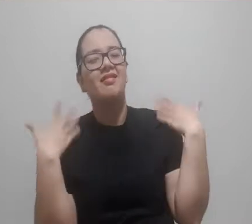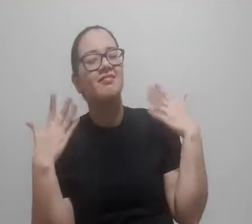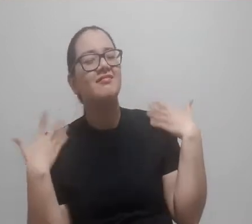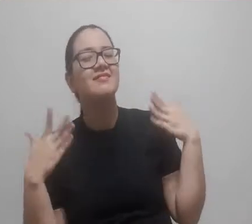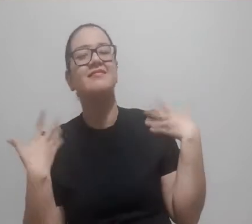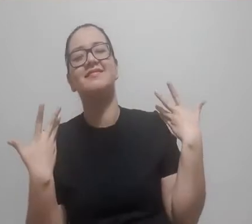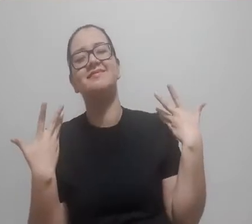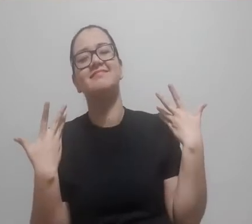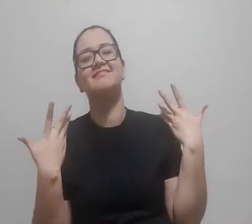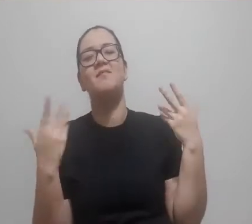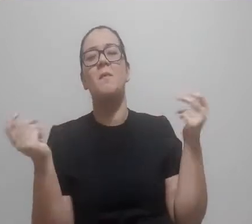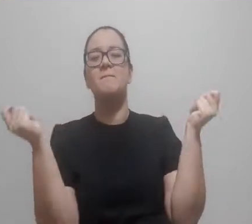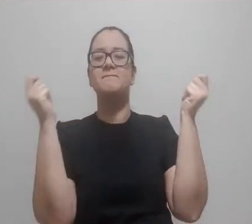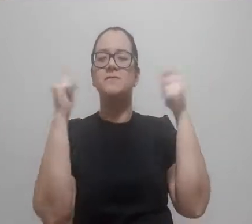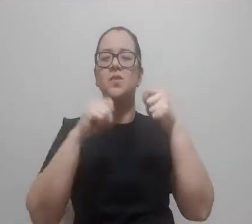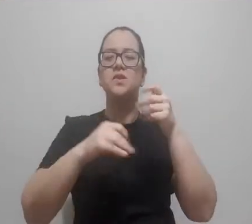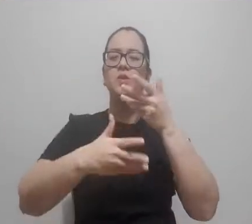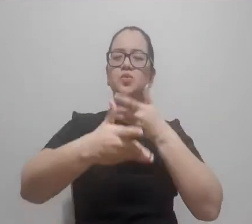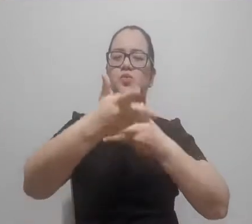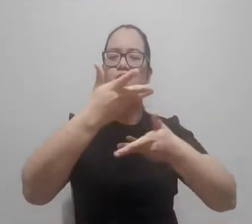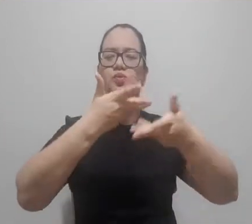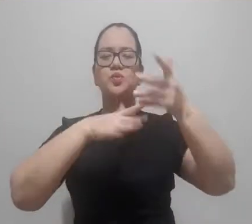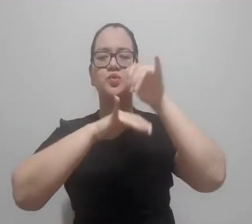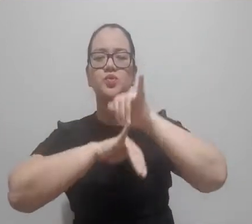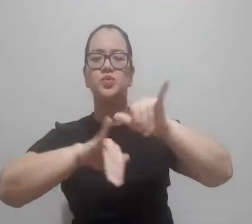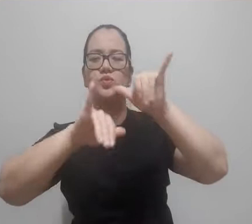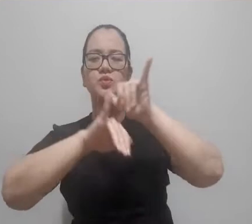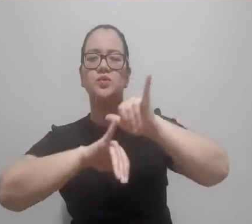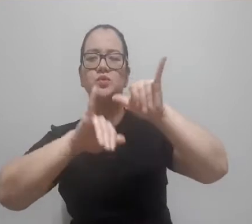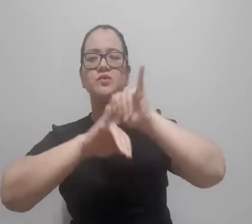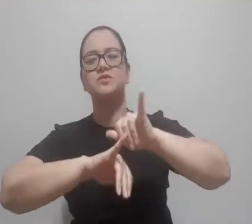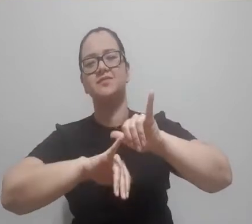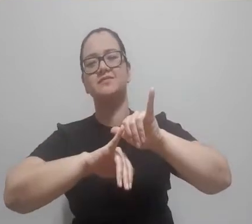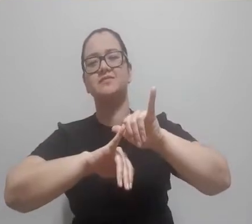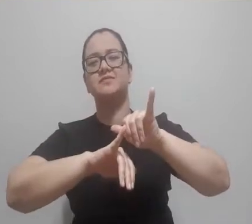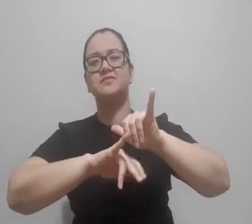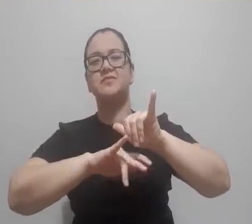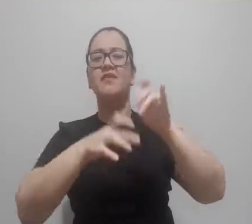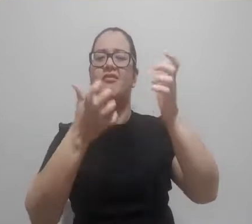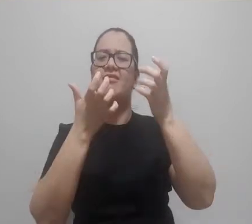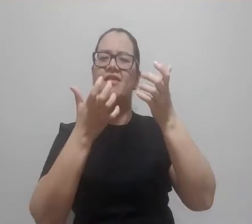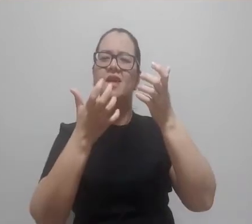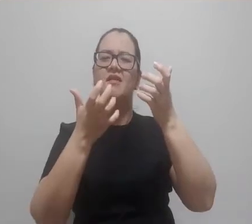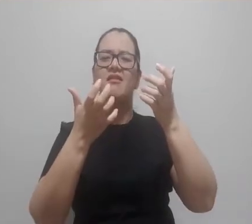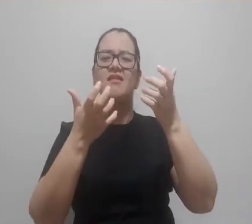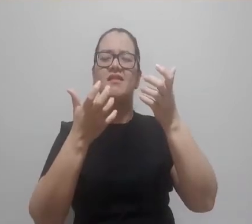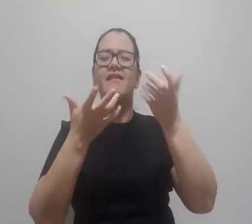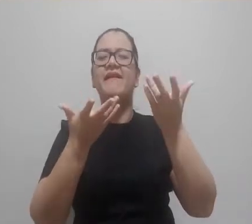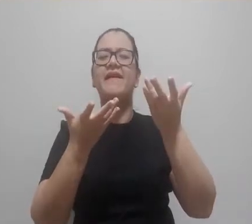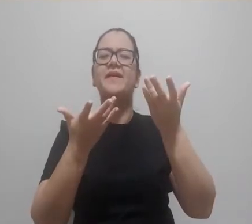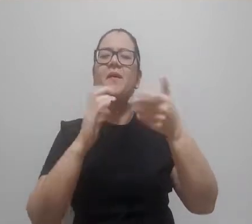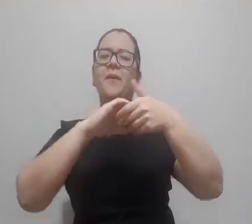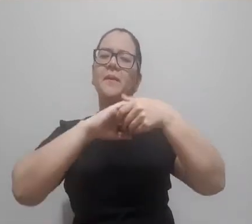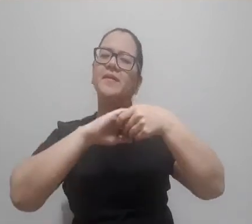podermos nos dirigir aos irmãos. Eu quero aqui trazer uma saudação à minha comunidade, ao meu